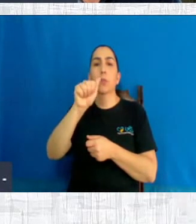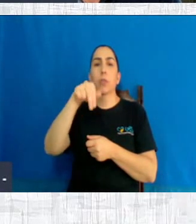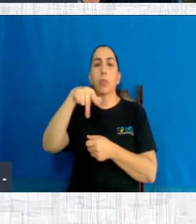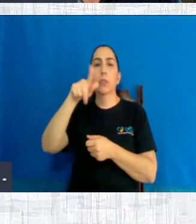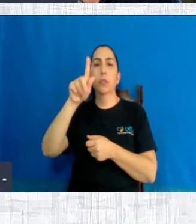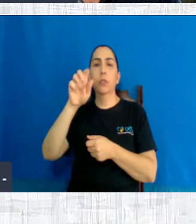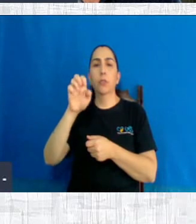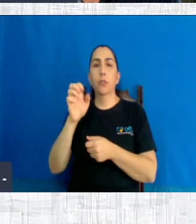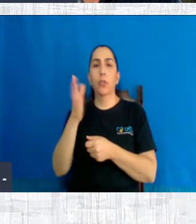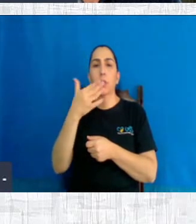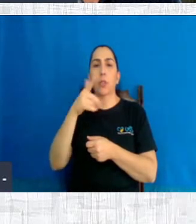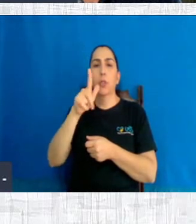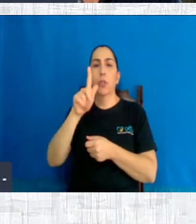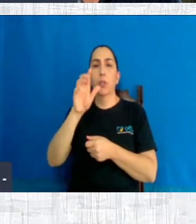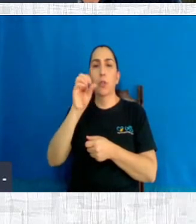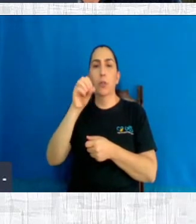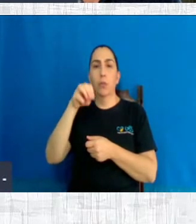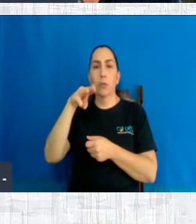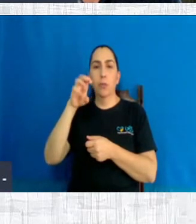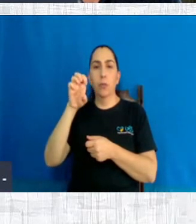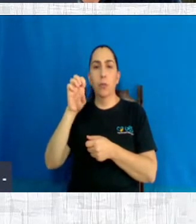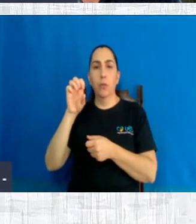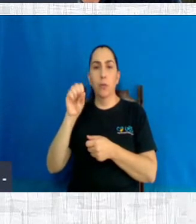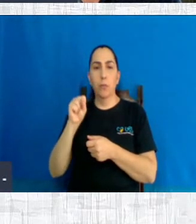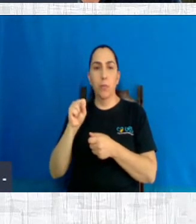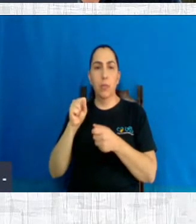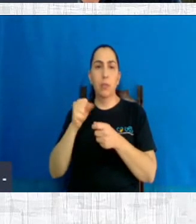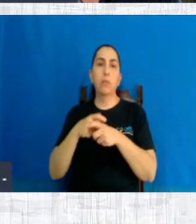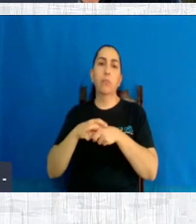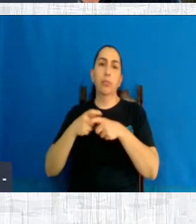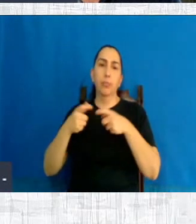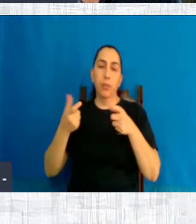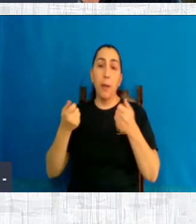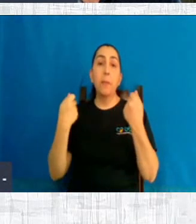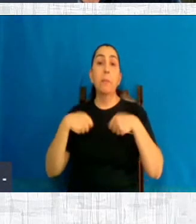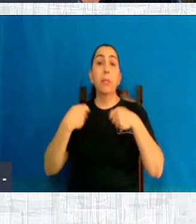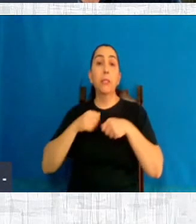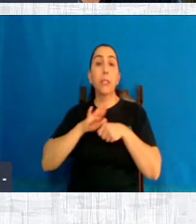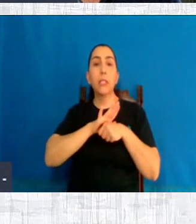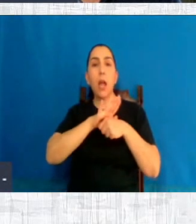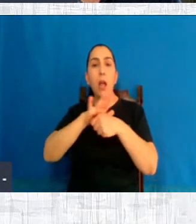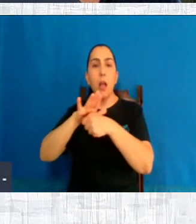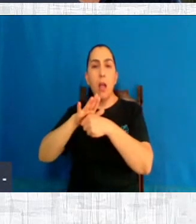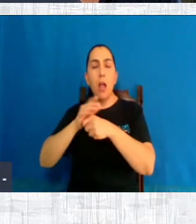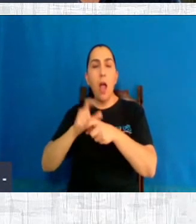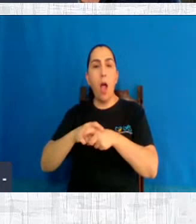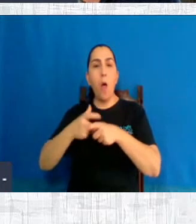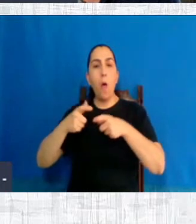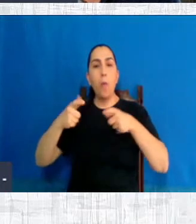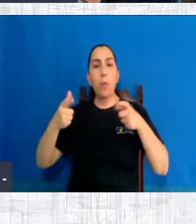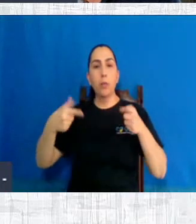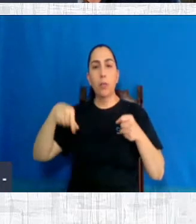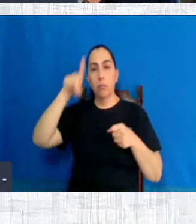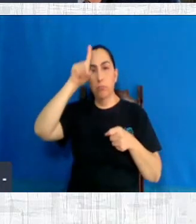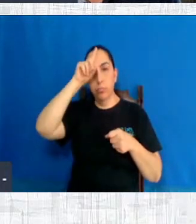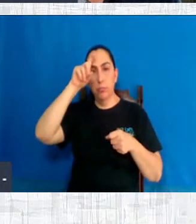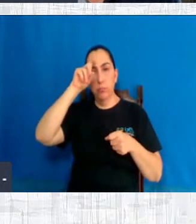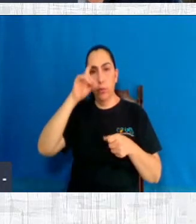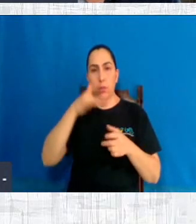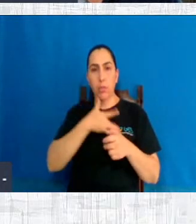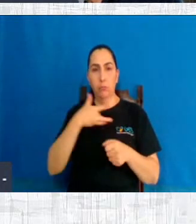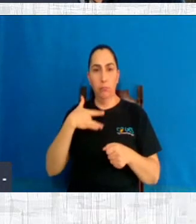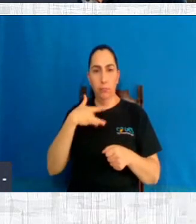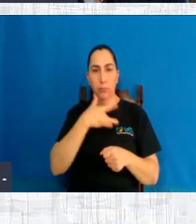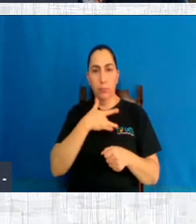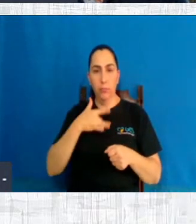ótima no texto, né? A fazer o que mais? Ampliar a assistência médica no pré-natal, no parto e puerpério, apoiando as mulheres para que elas possam ter